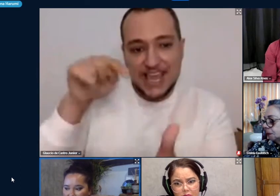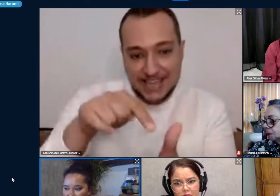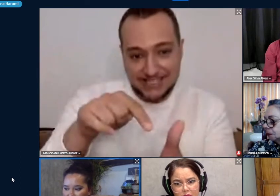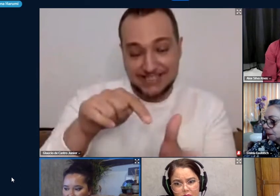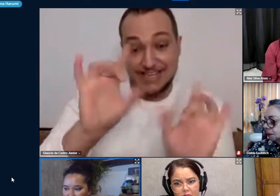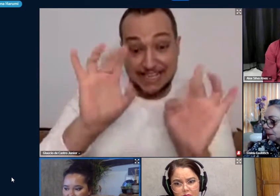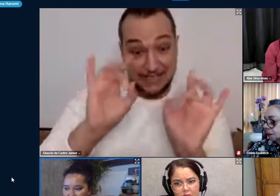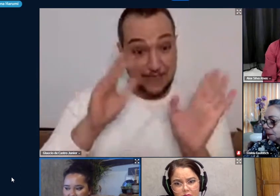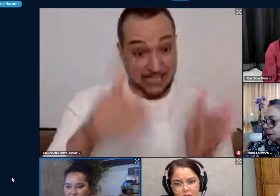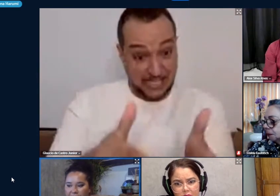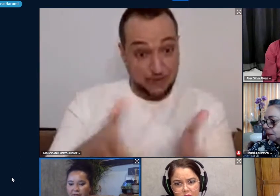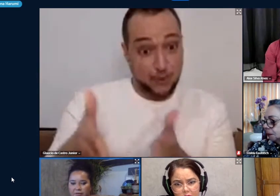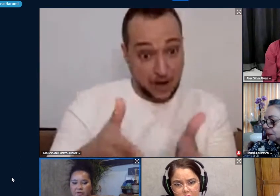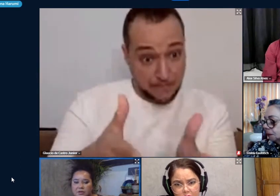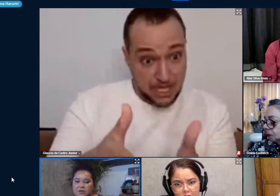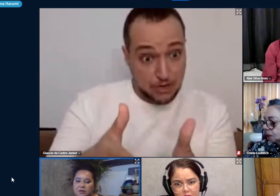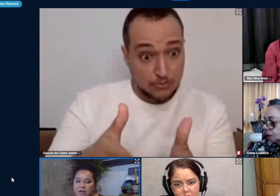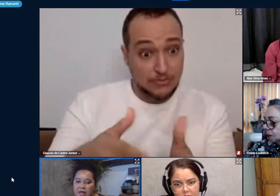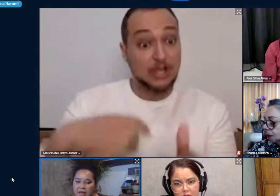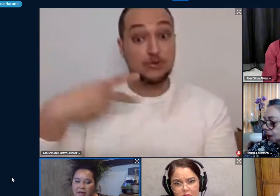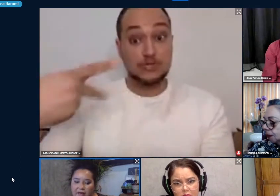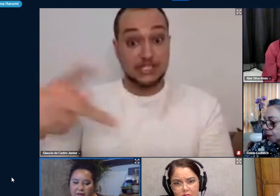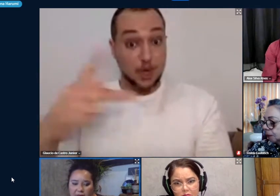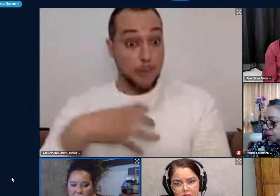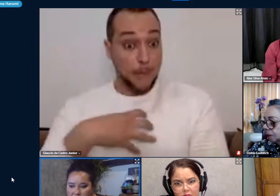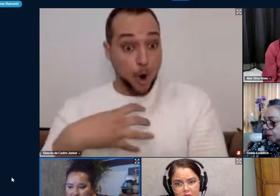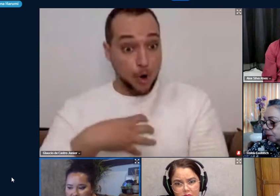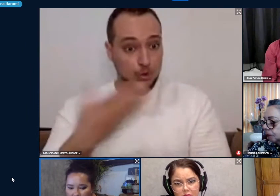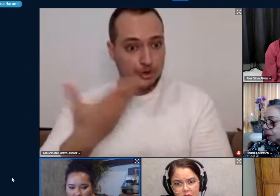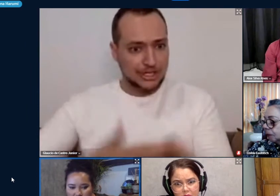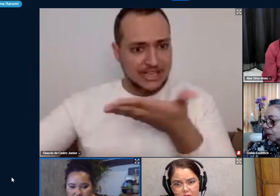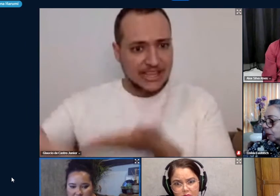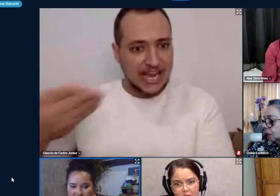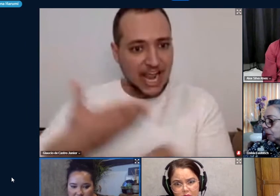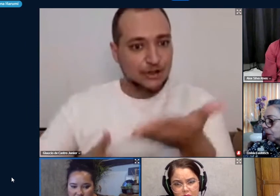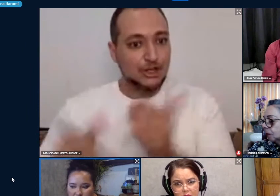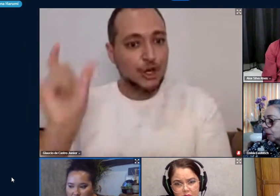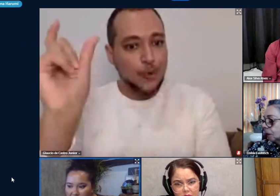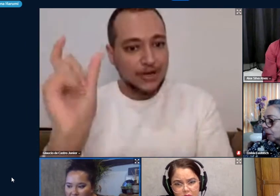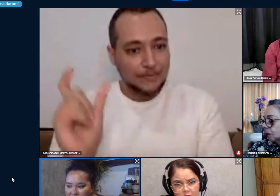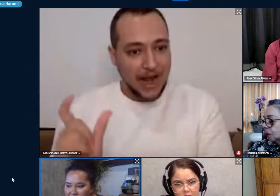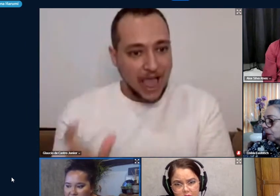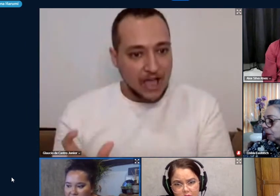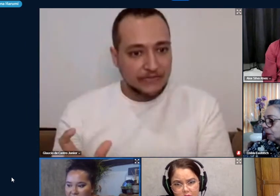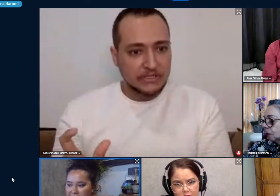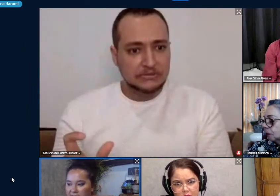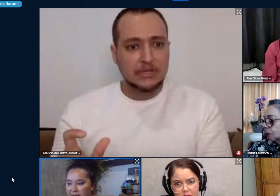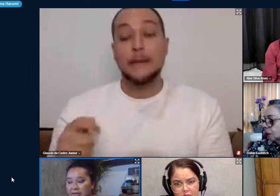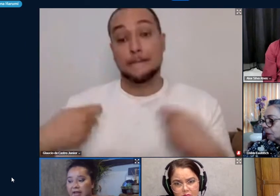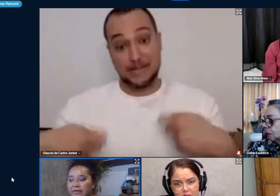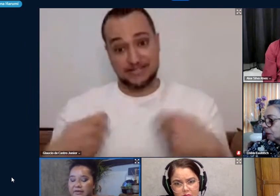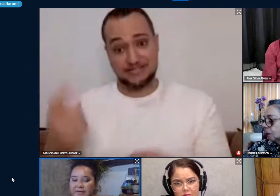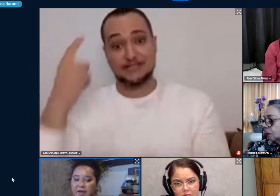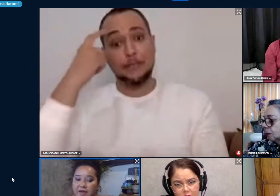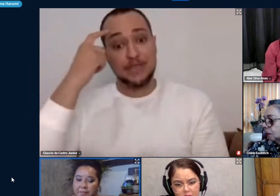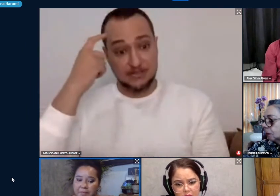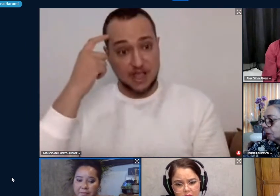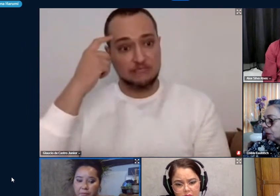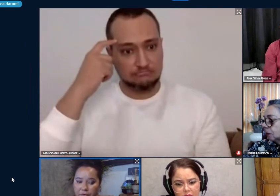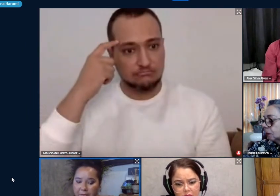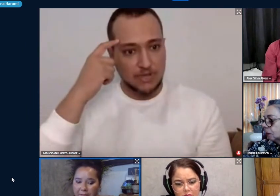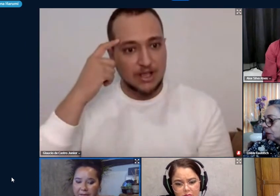Se você quer trilhar por esse caminho, com o seu modo de interagir com a palavra, ele tem que